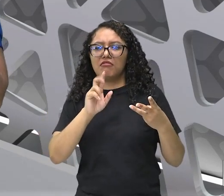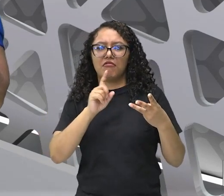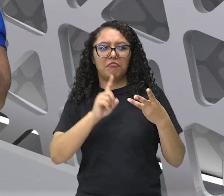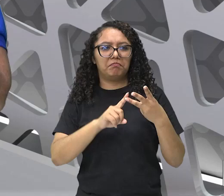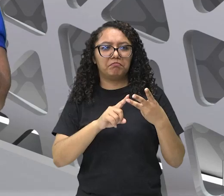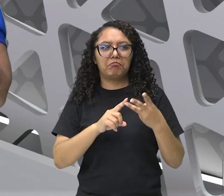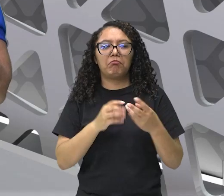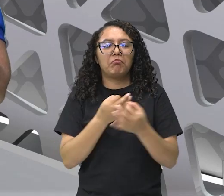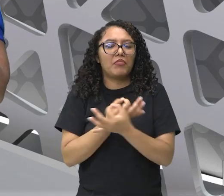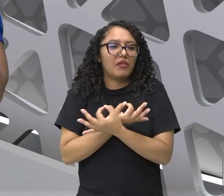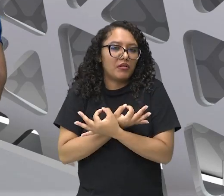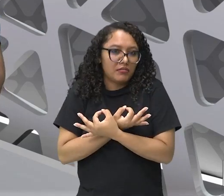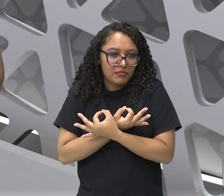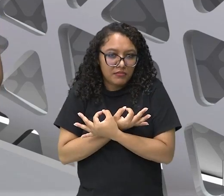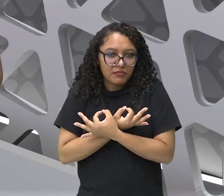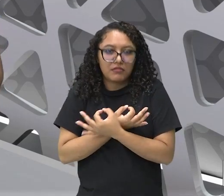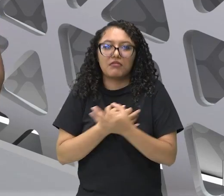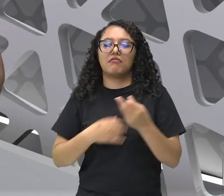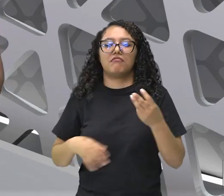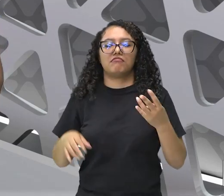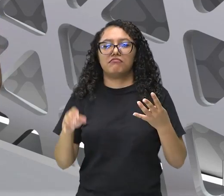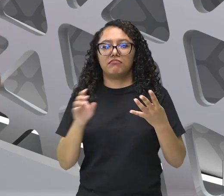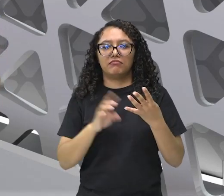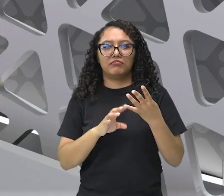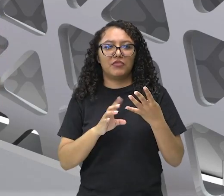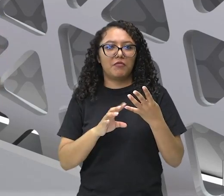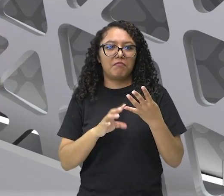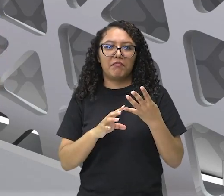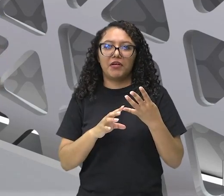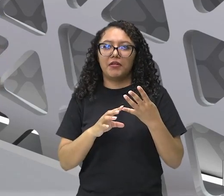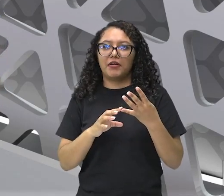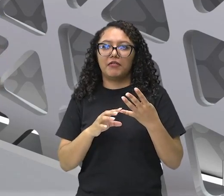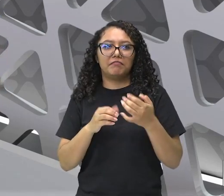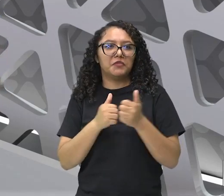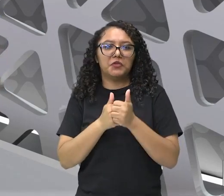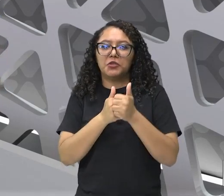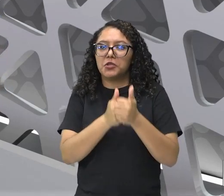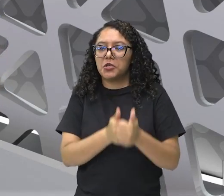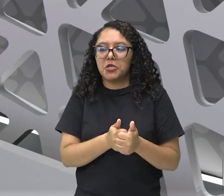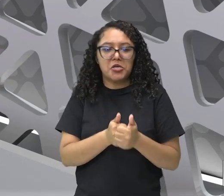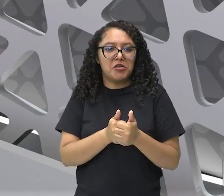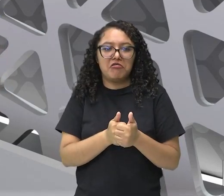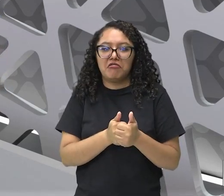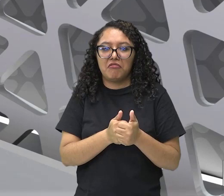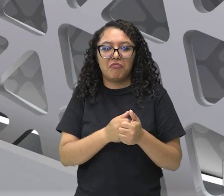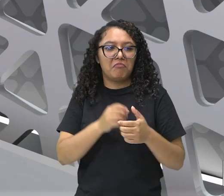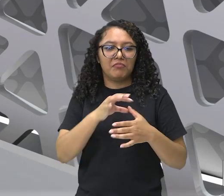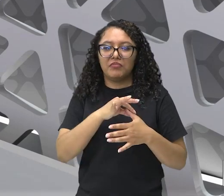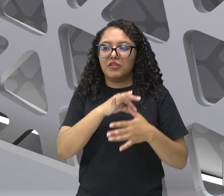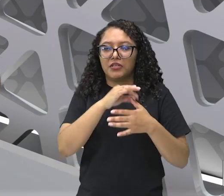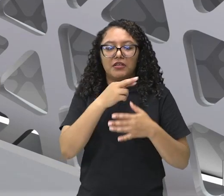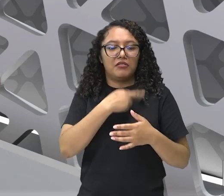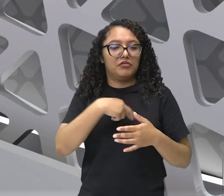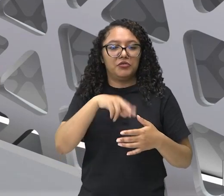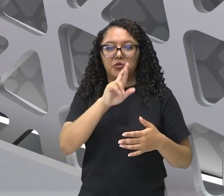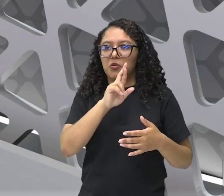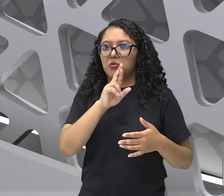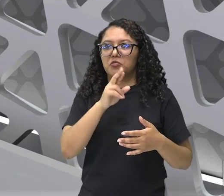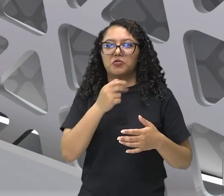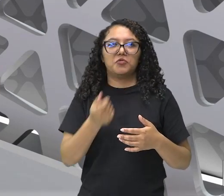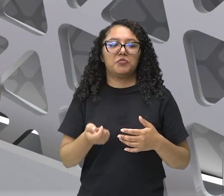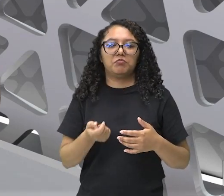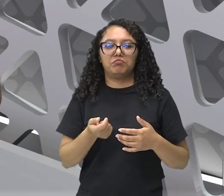da meditação, pode ser através do segmento de um líder religioso, certo? Pode